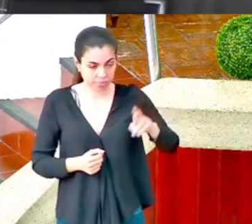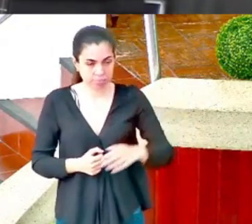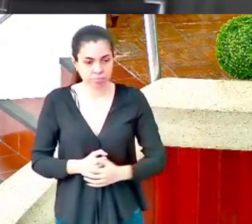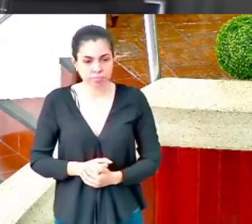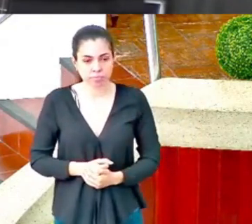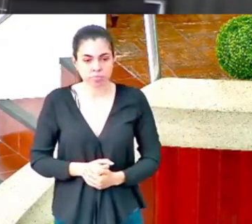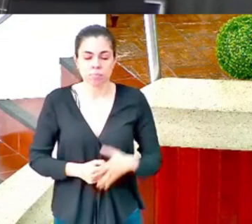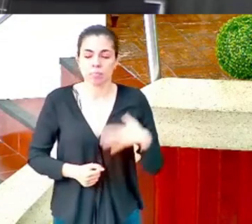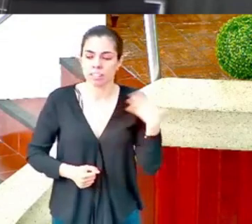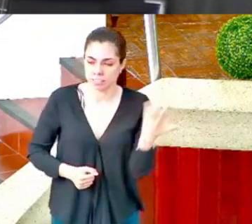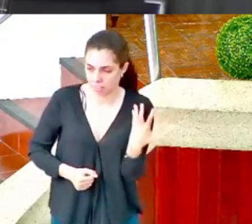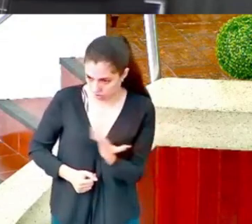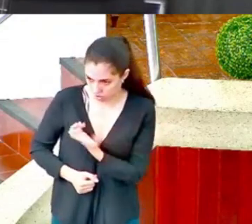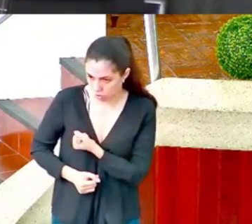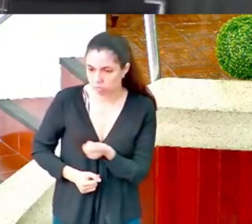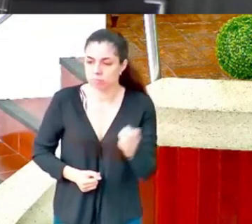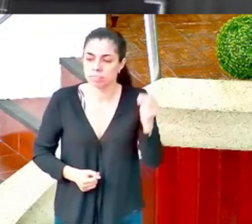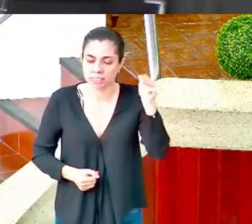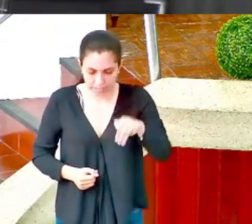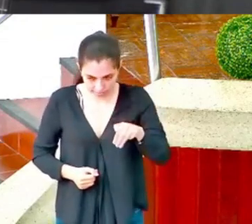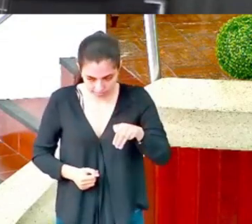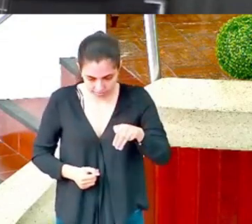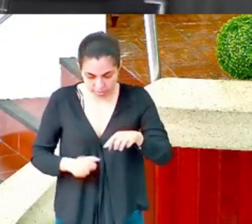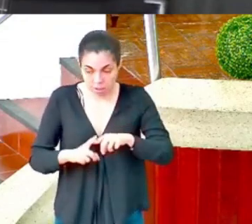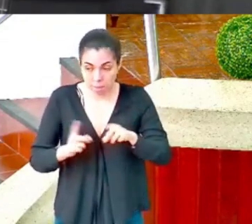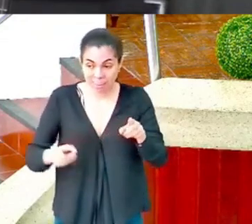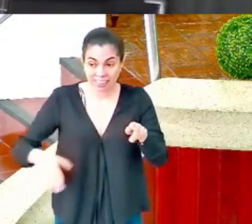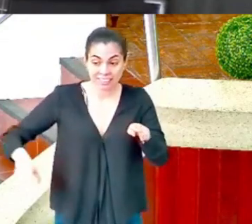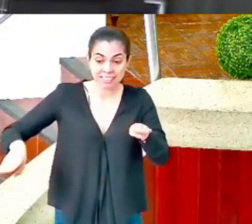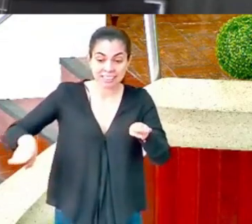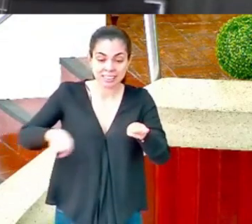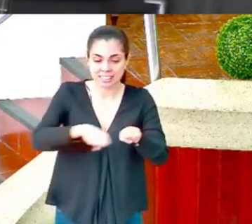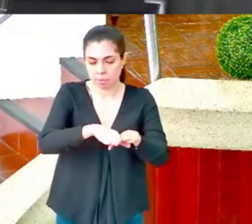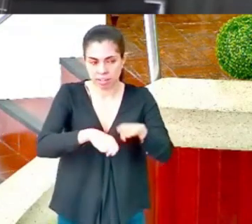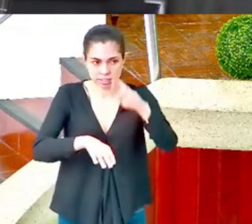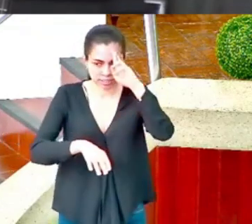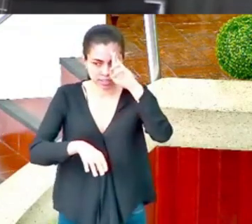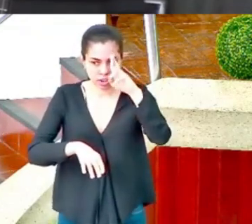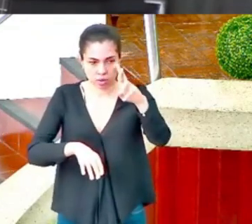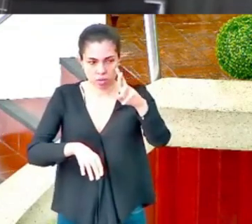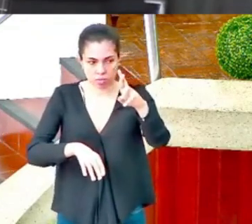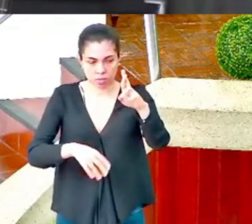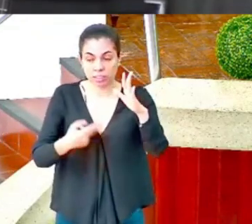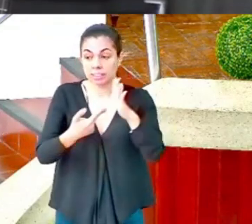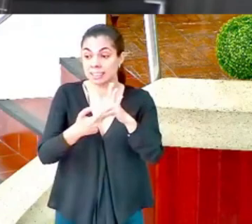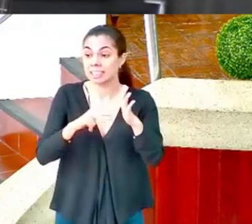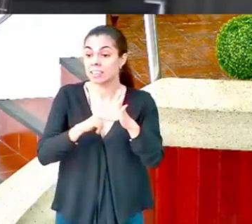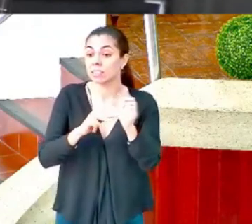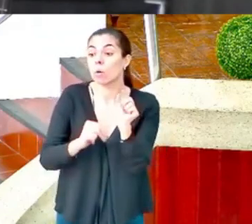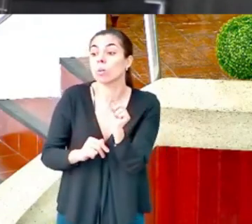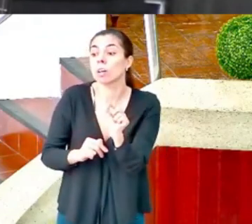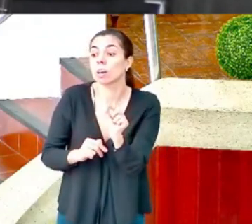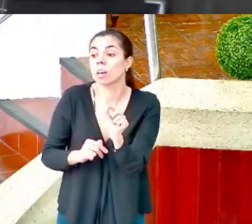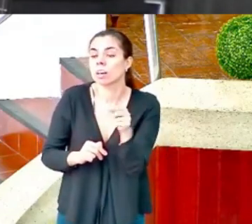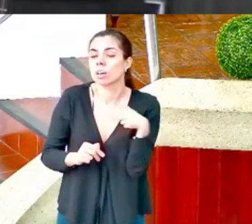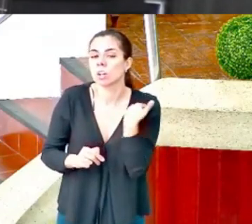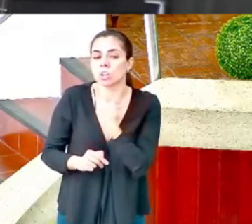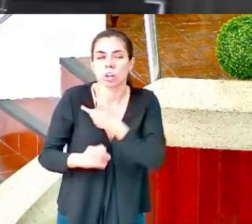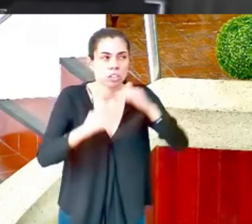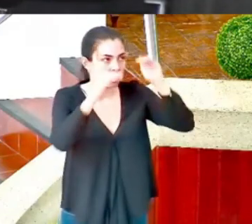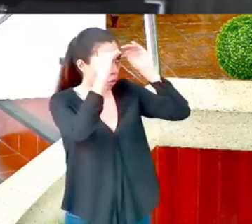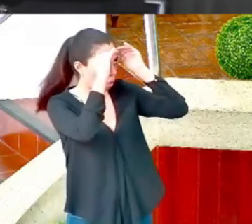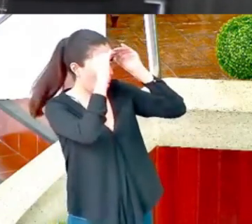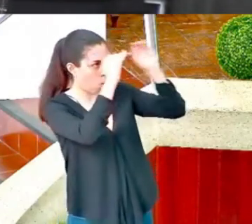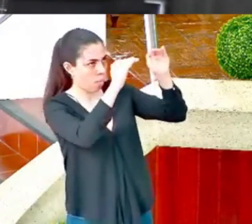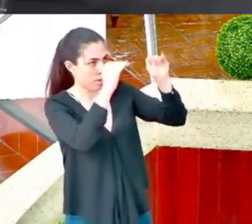Cristo é Salvador? Sim, Senhor. Mas Ele é Salvador e Senhor. Porque o Salvador todos querem, é um benefício. Quem não quer o